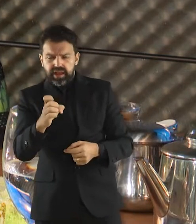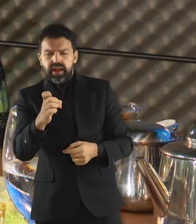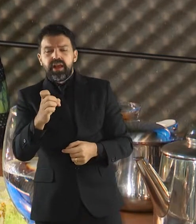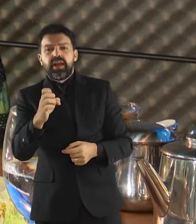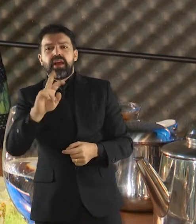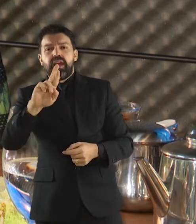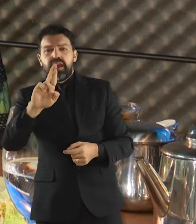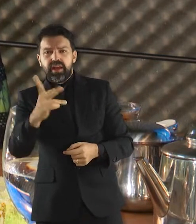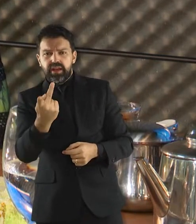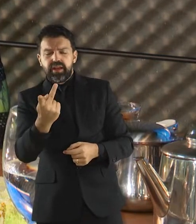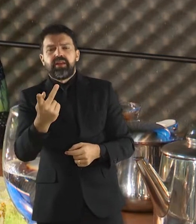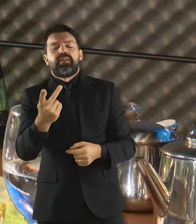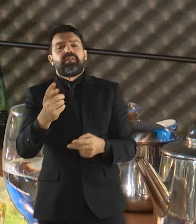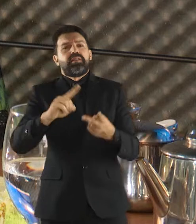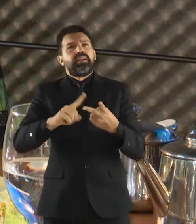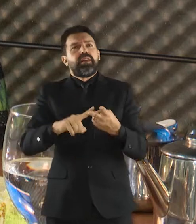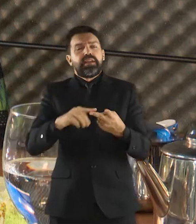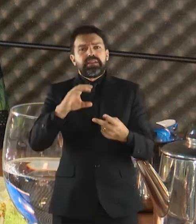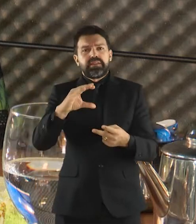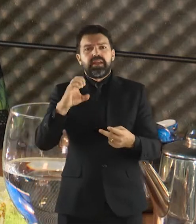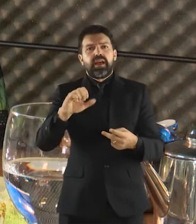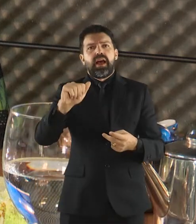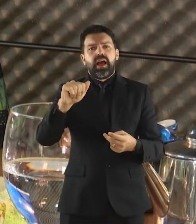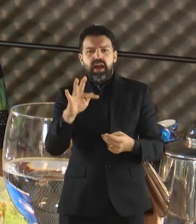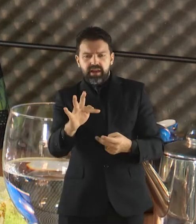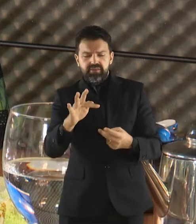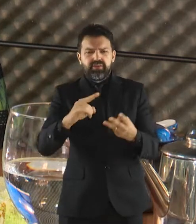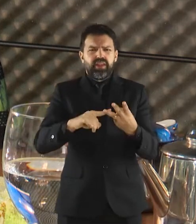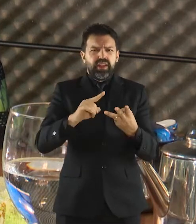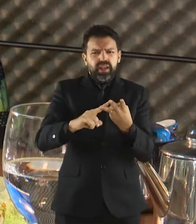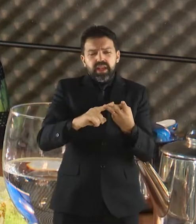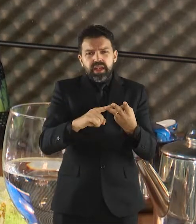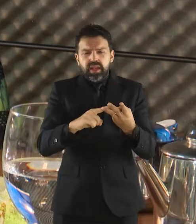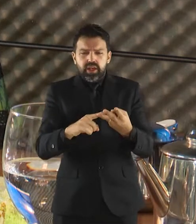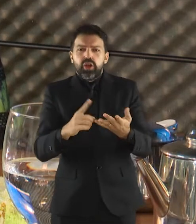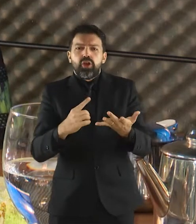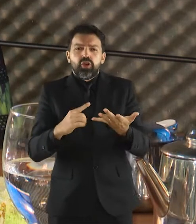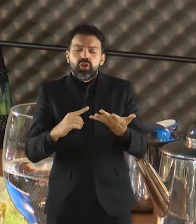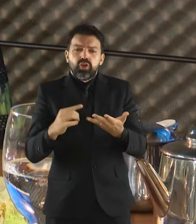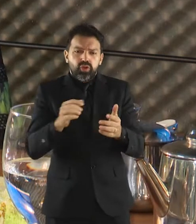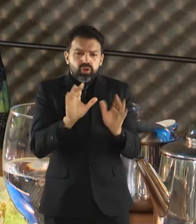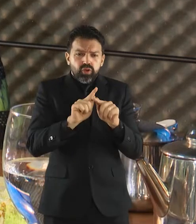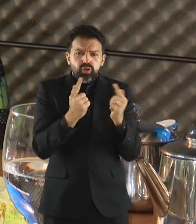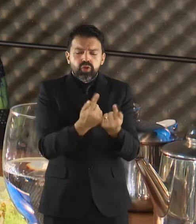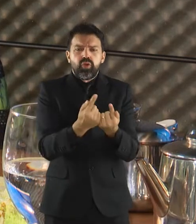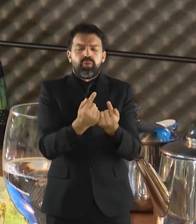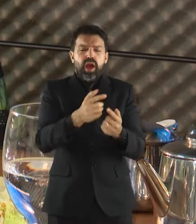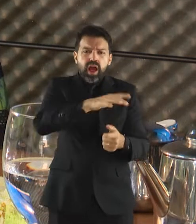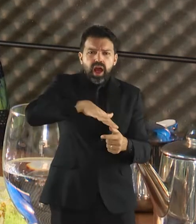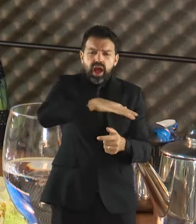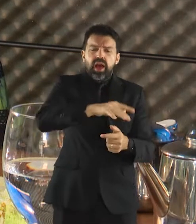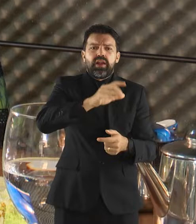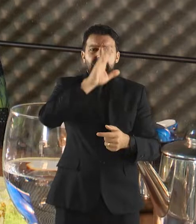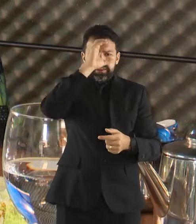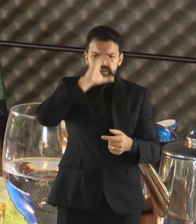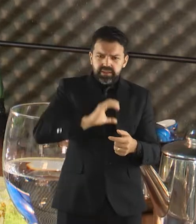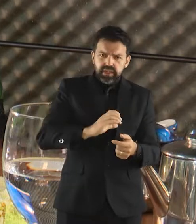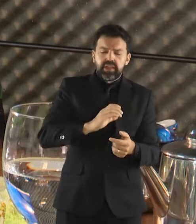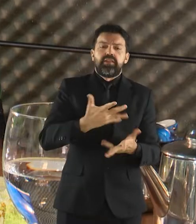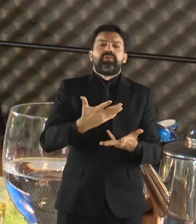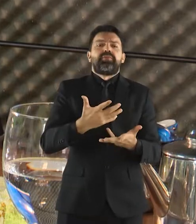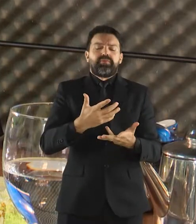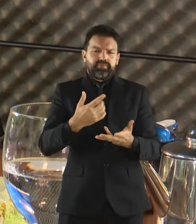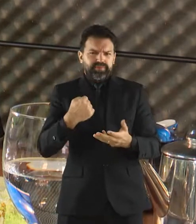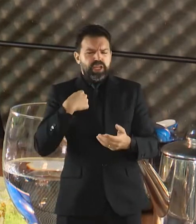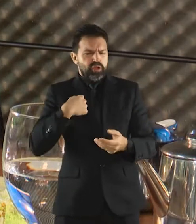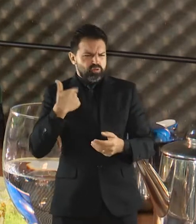do Ministério Público, e passei pela equipe multidisciplinar lá do Espaço da Cidadania. Entendi. Então, assim, ali já foi a minha